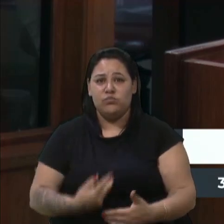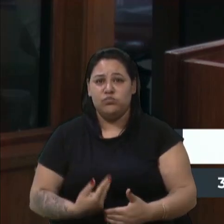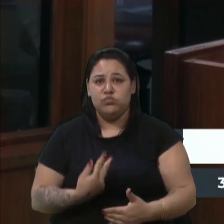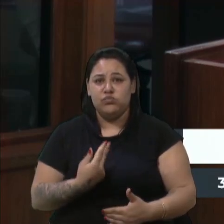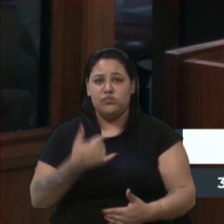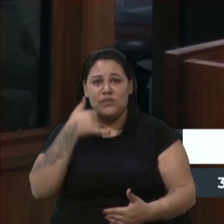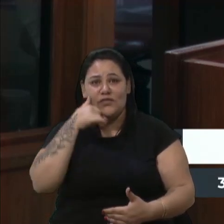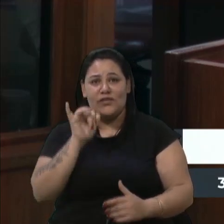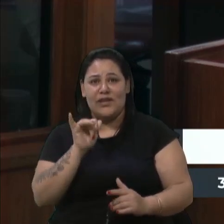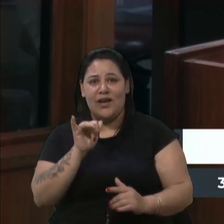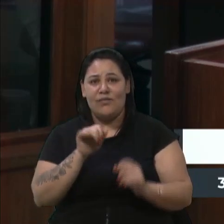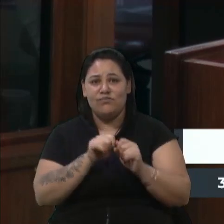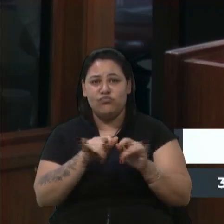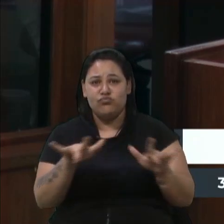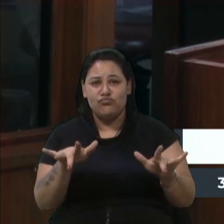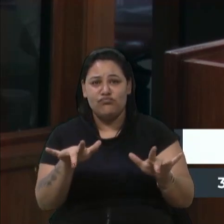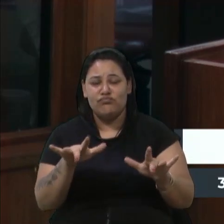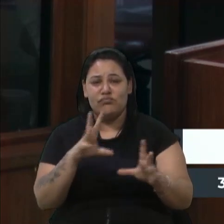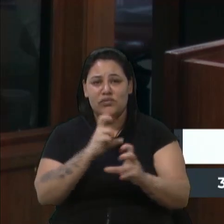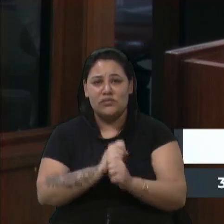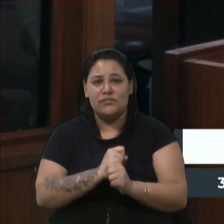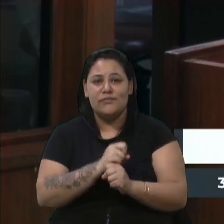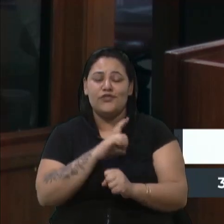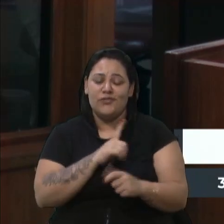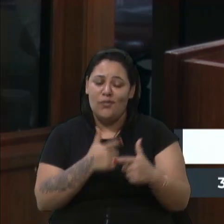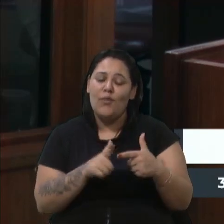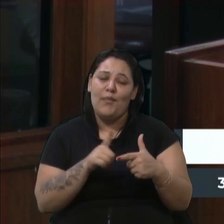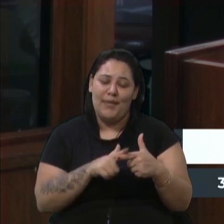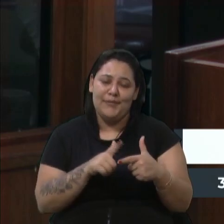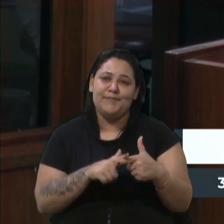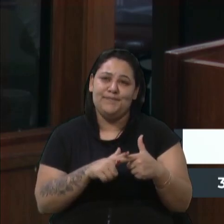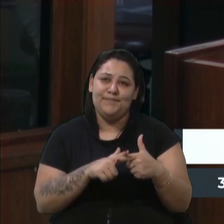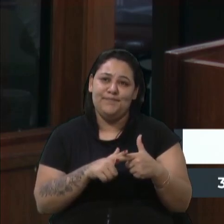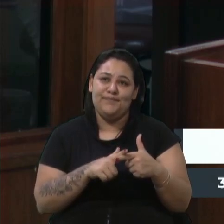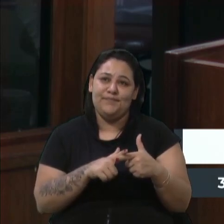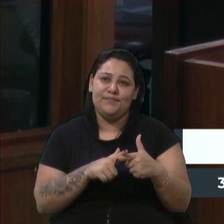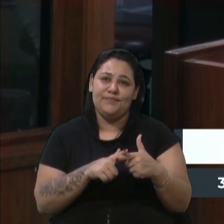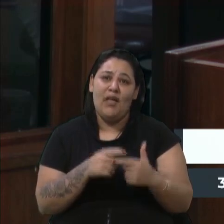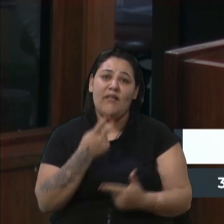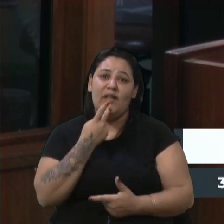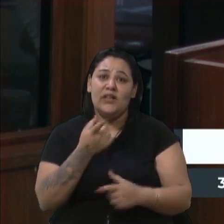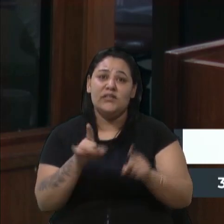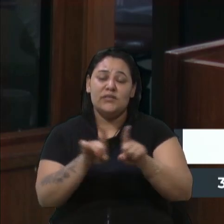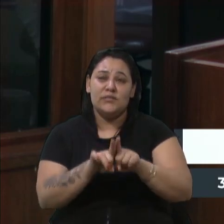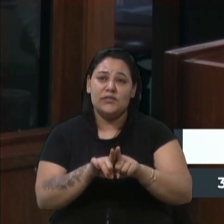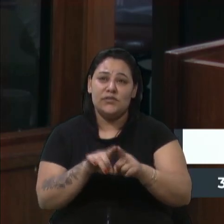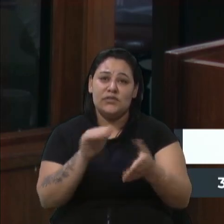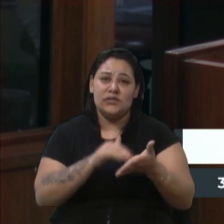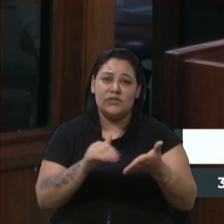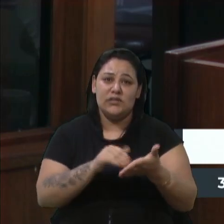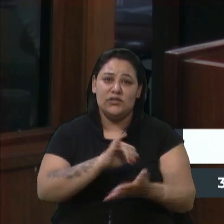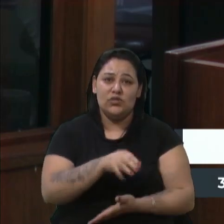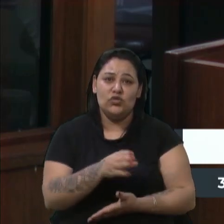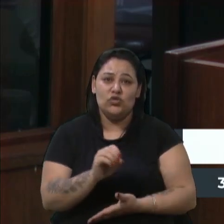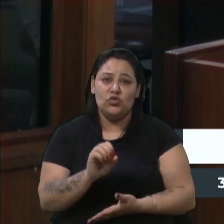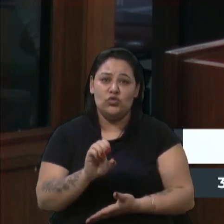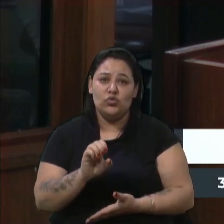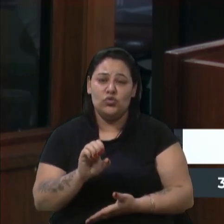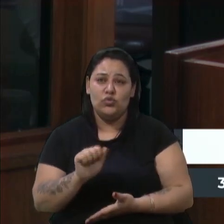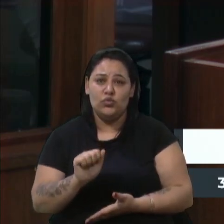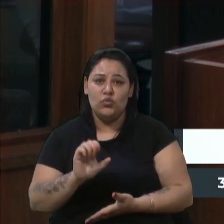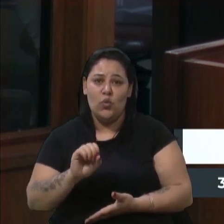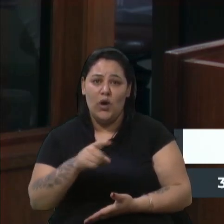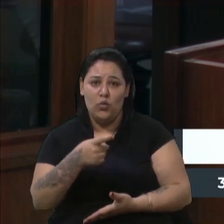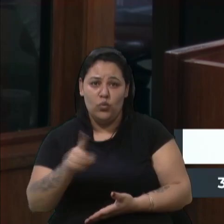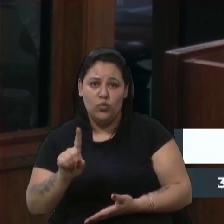nós estamos com problemas nas castrações, né? Falando também com o secretário João Wes, e ele respondendo de